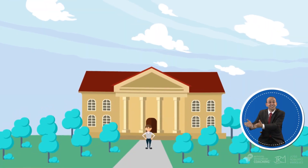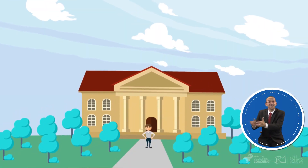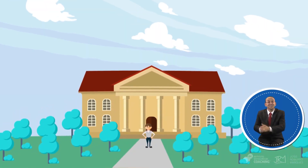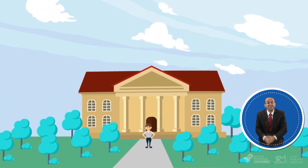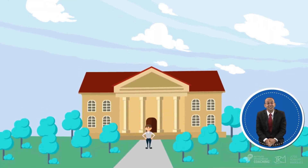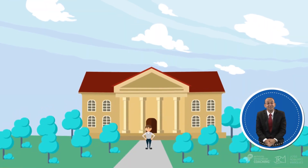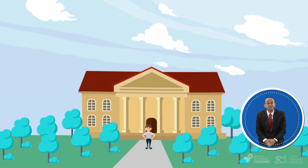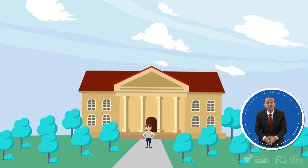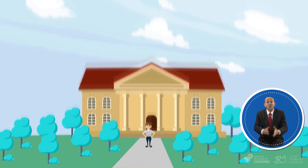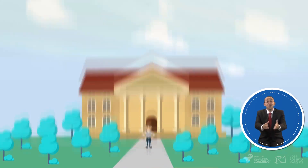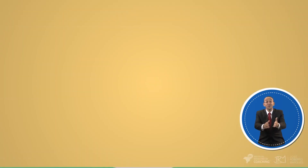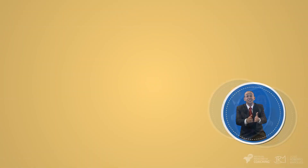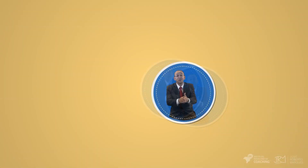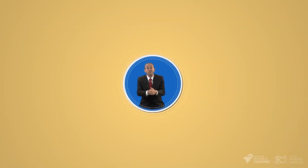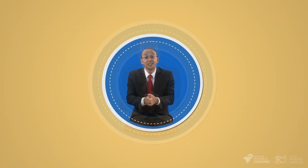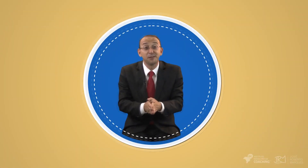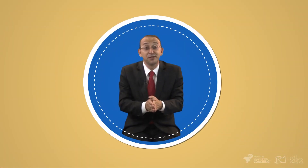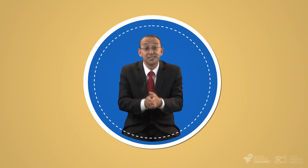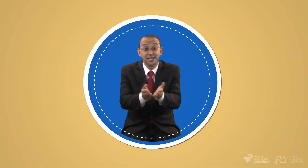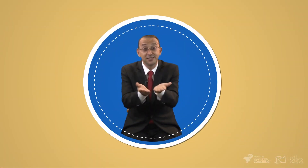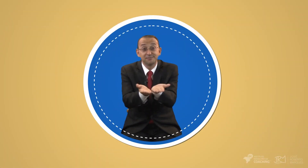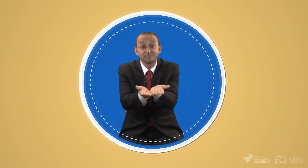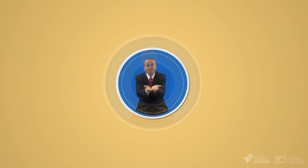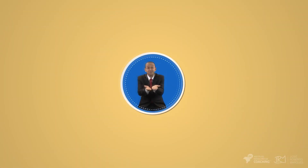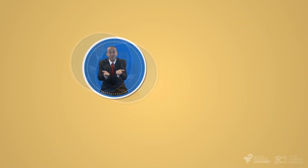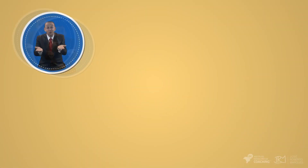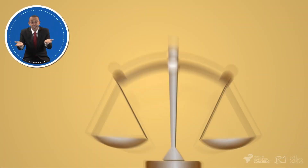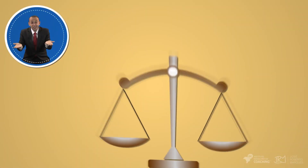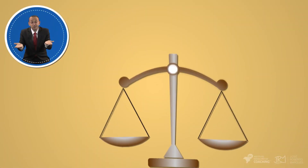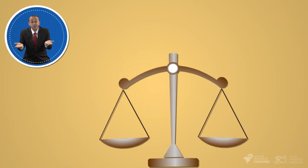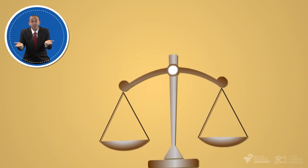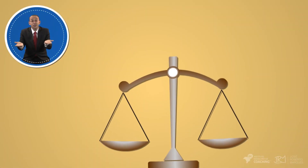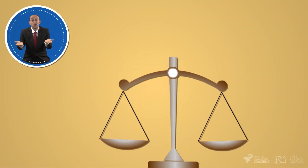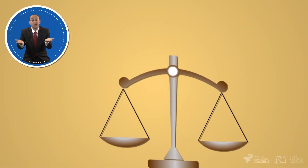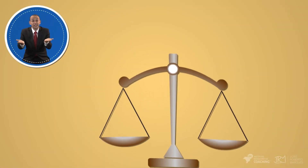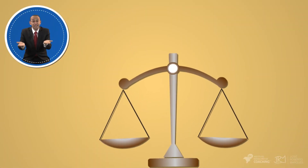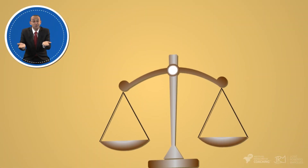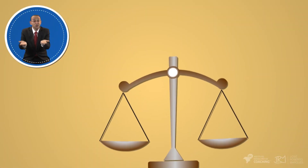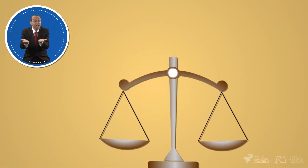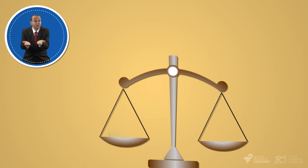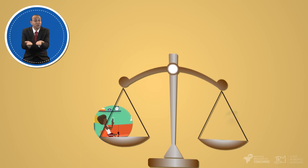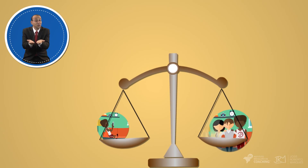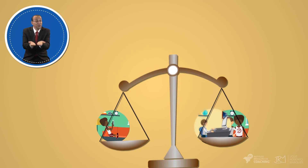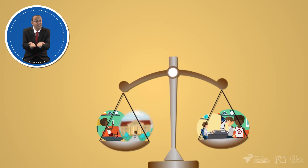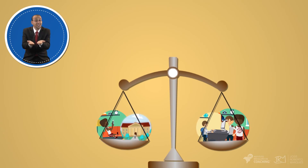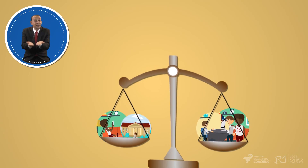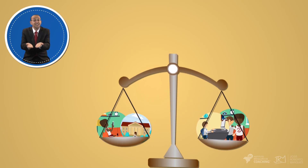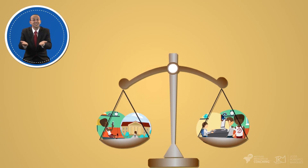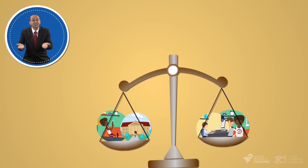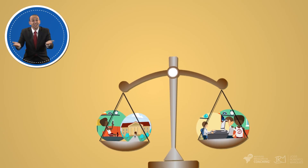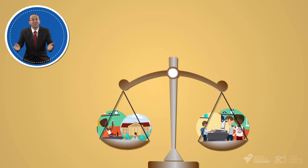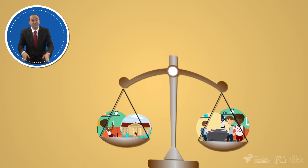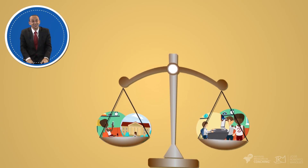qualidade de vida uma das premissas da Felicidade é o equilíbrio o equilíbrio entre todas as